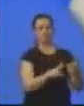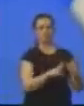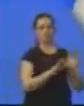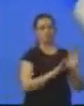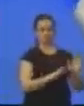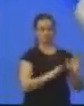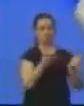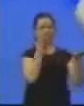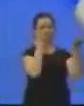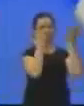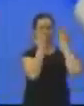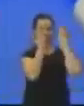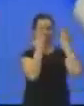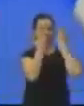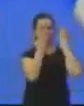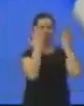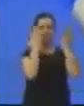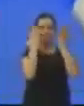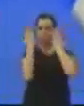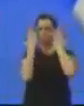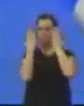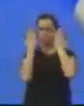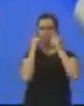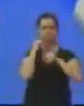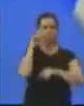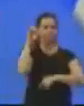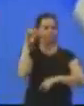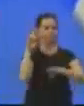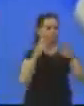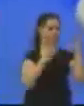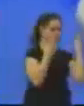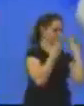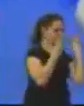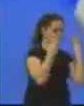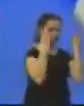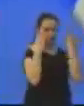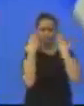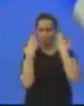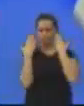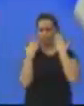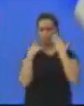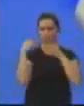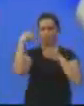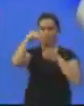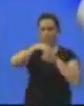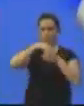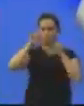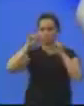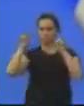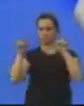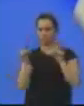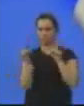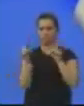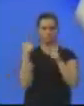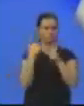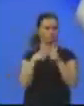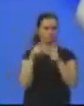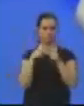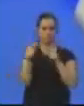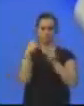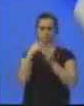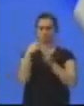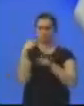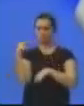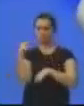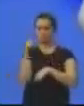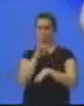vou analisar os dois limites, pela direita e pela esquerda. O detalhe agora é que o valor que está dentro do parênteses não tem problema de sinal,